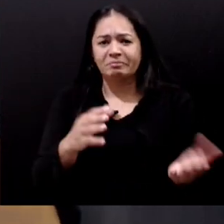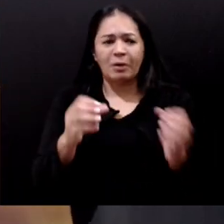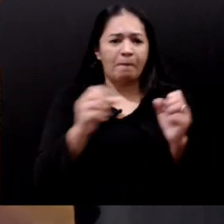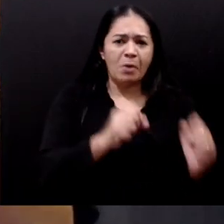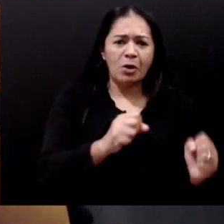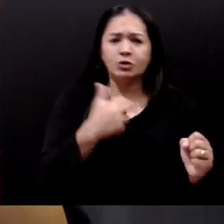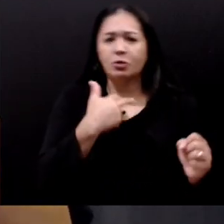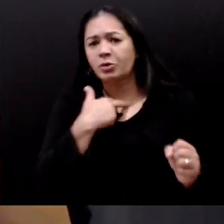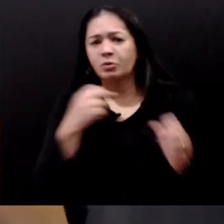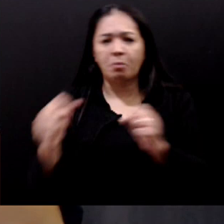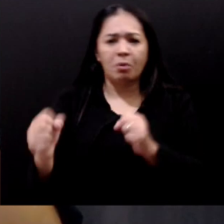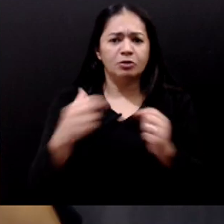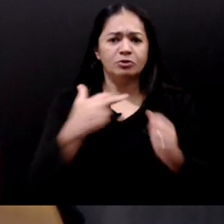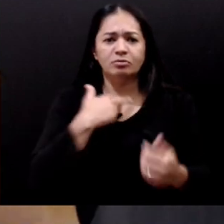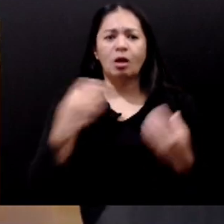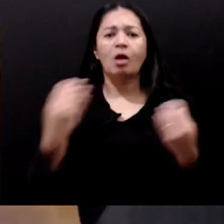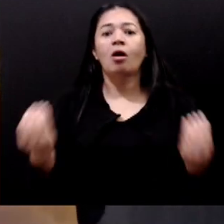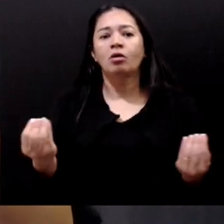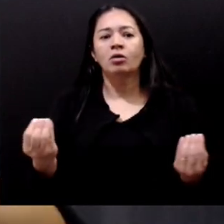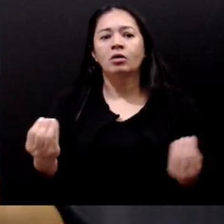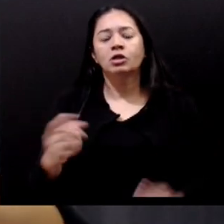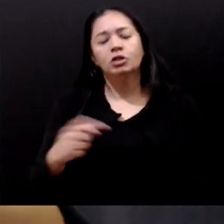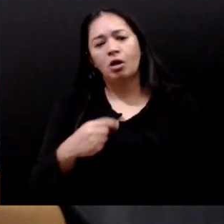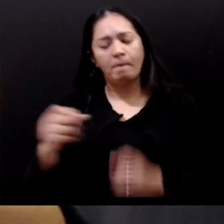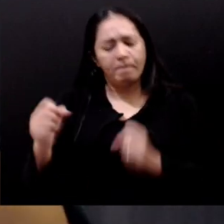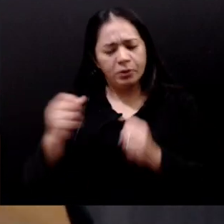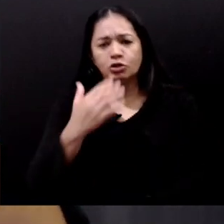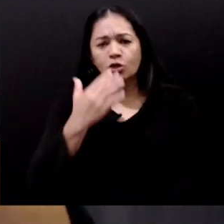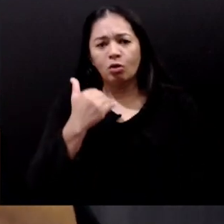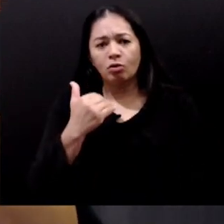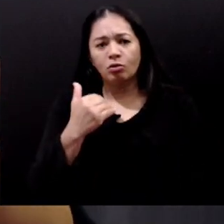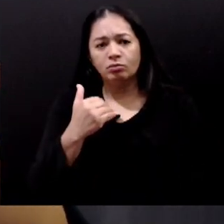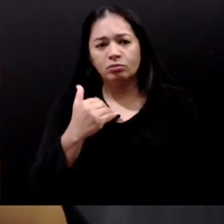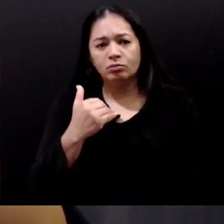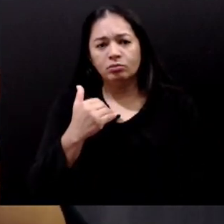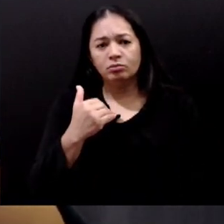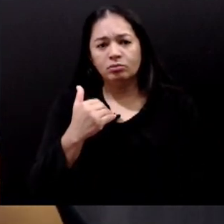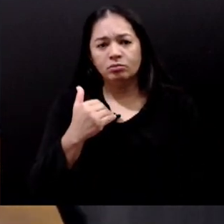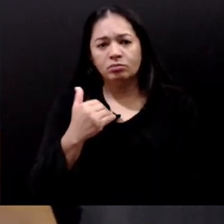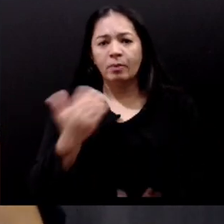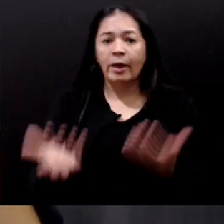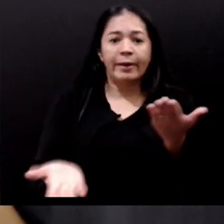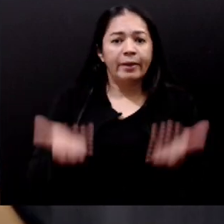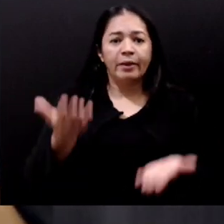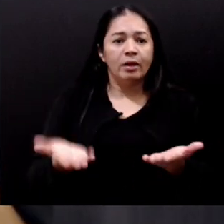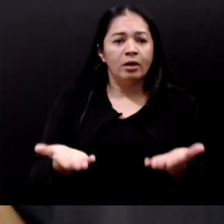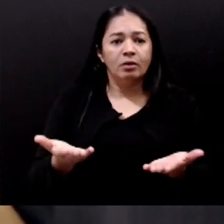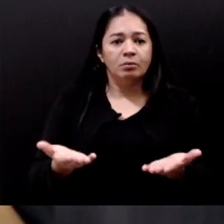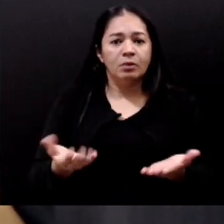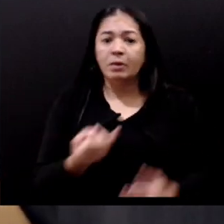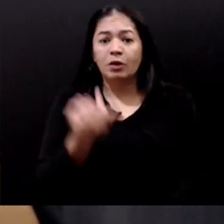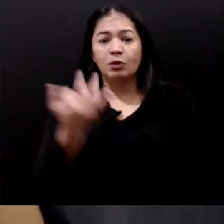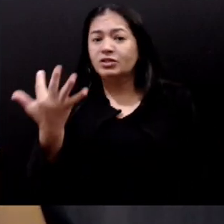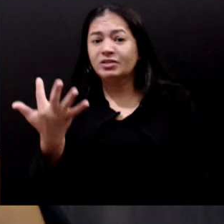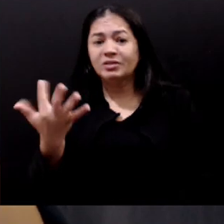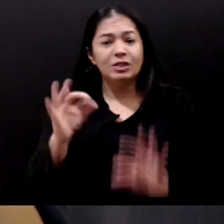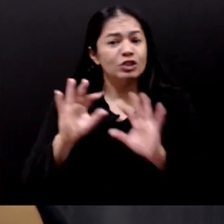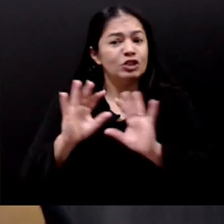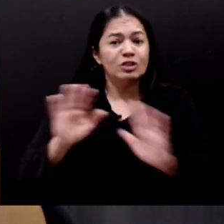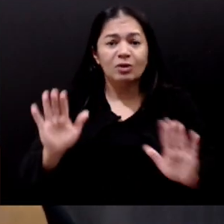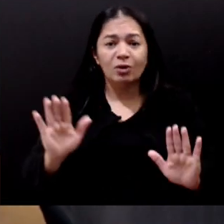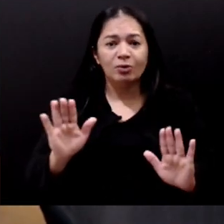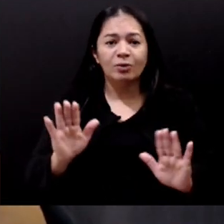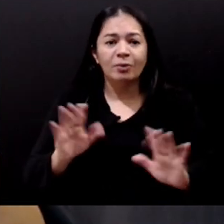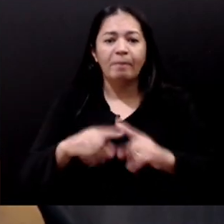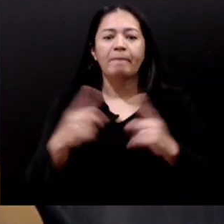Quando o certo era a gente comer aquilo com um certo equilíbrio. Aquilo em uma Uhum. certa quantidade. Só que, conforme vão se